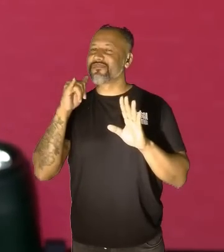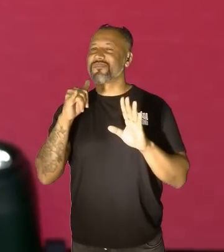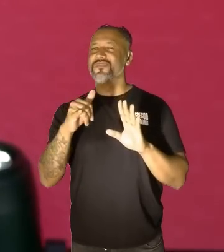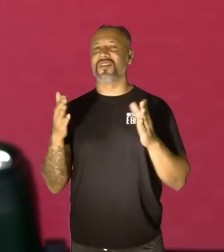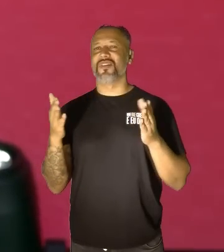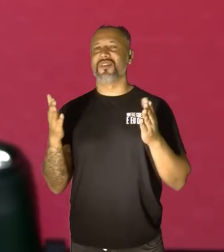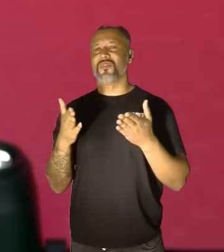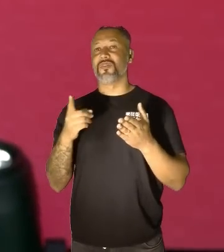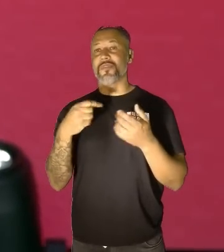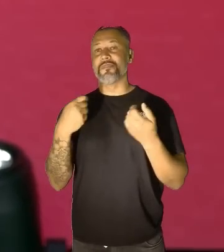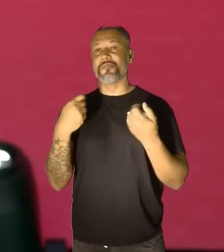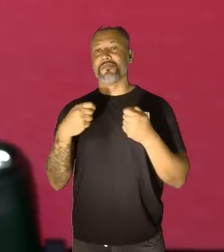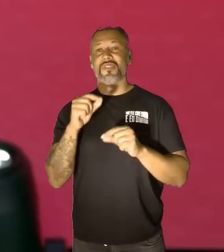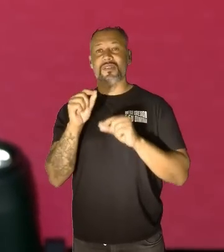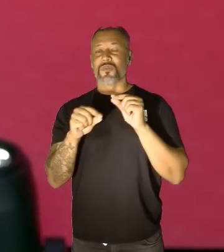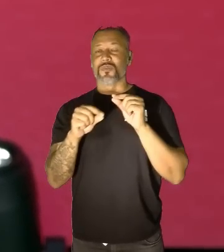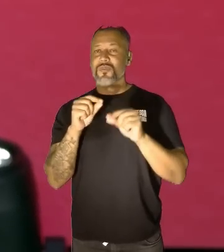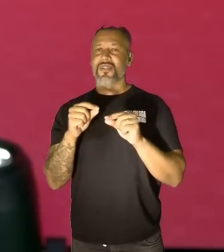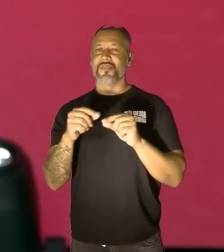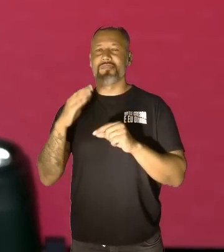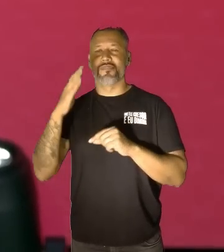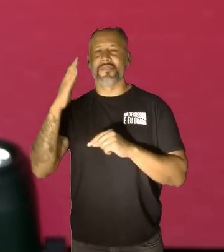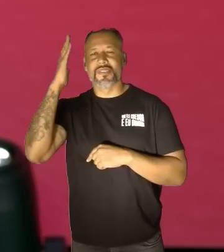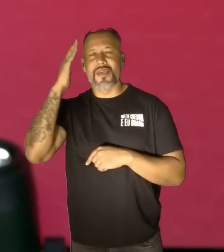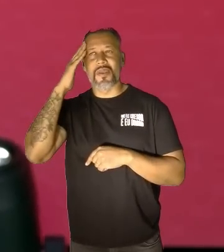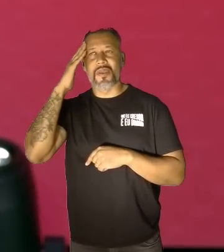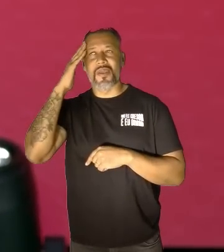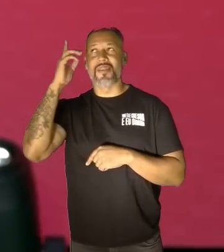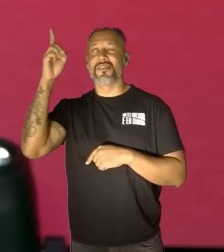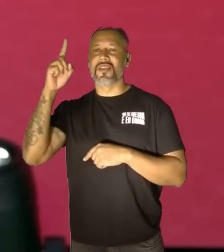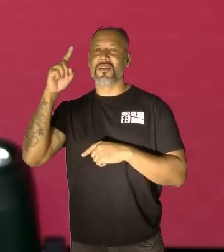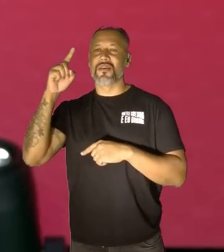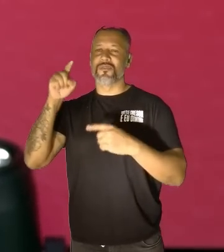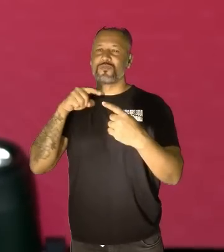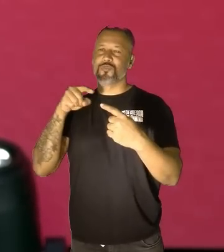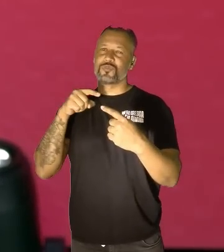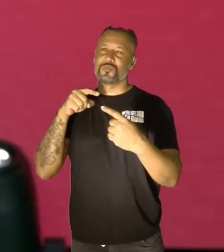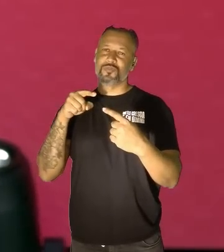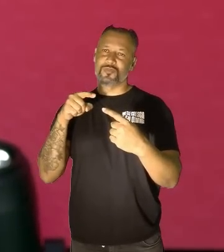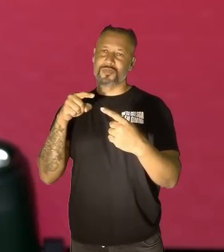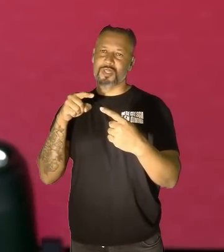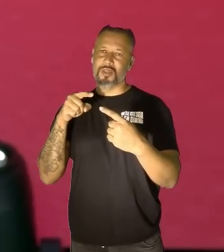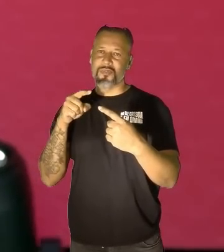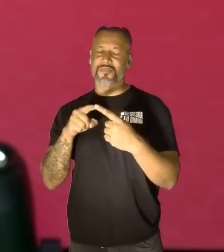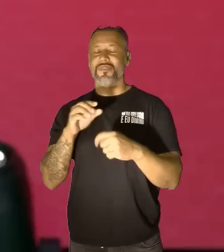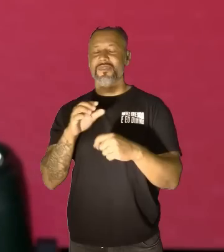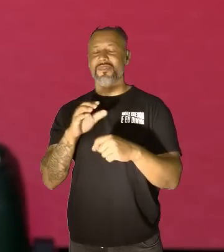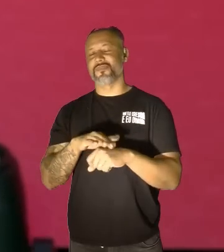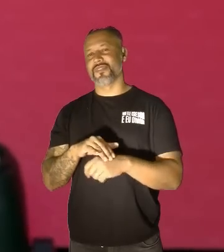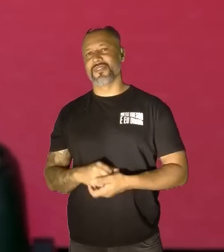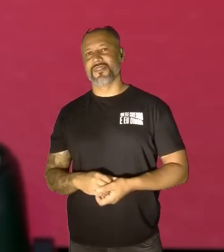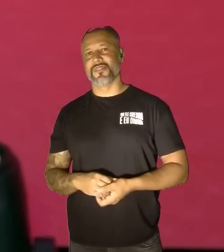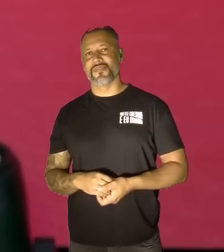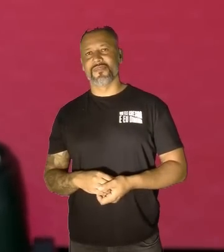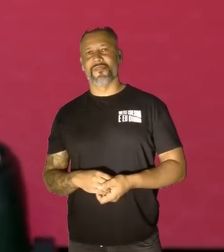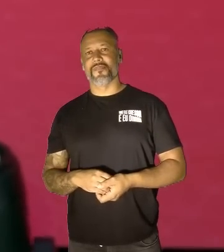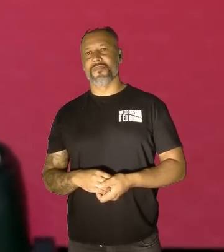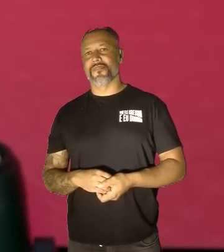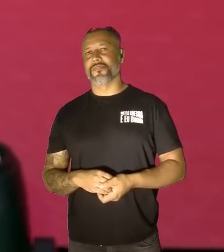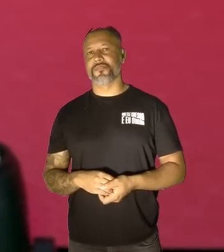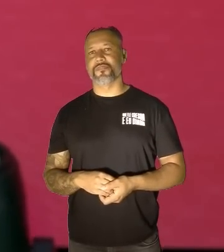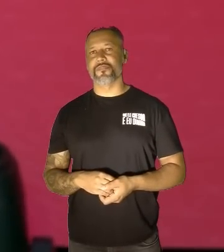entenda, tudo isso é um propósito meu. Tem coisas que Deus vai fazer que vão nos deixar em estado de choque. A Bíblia diz